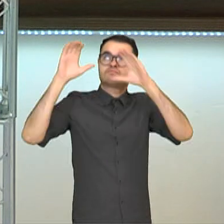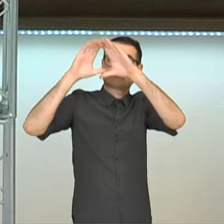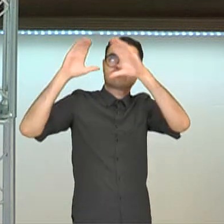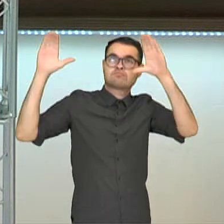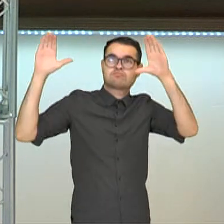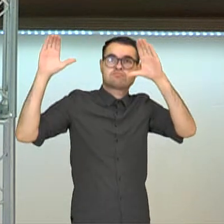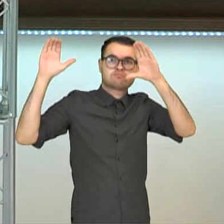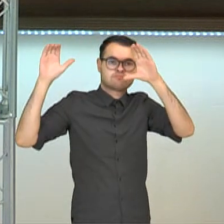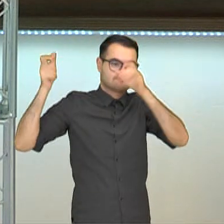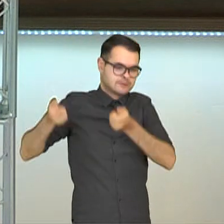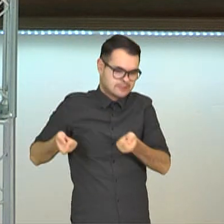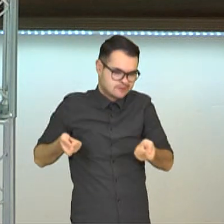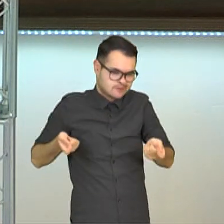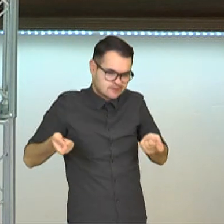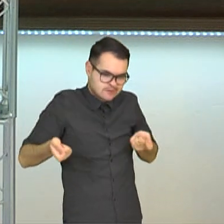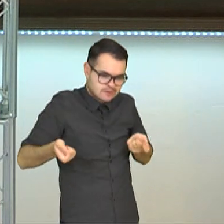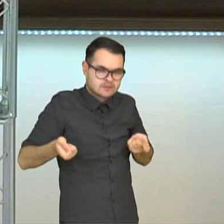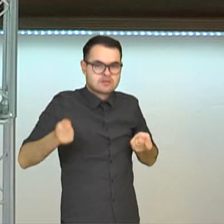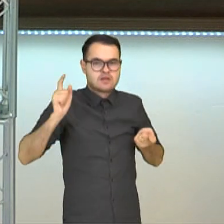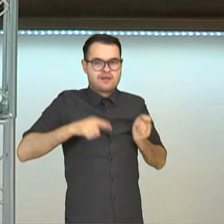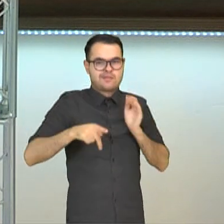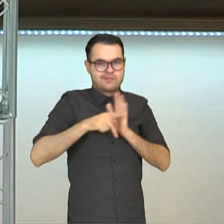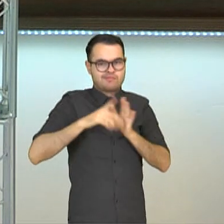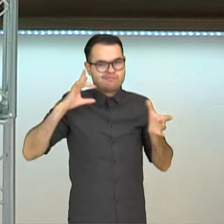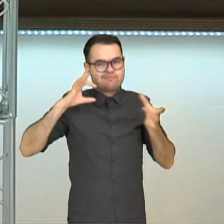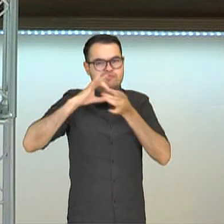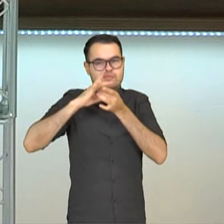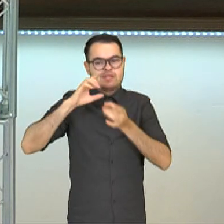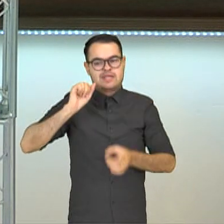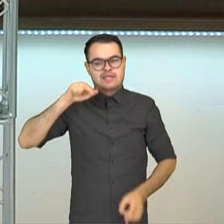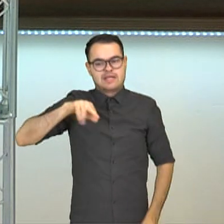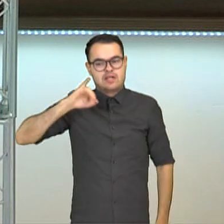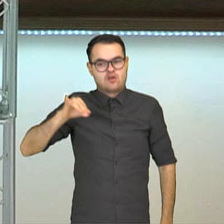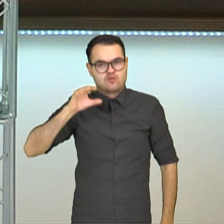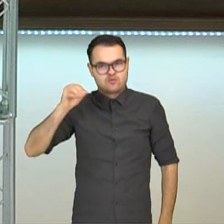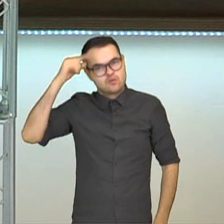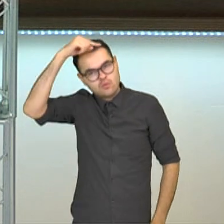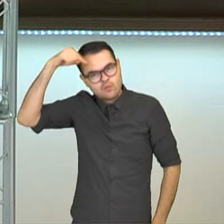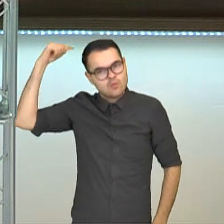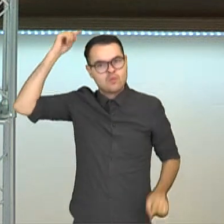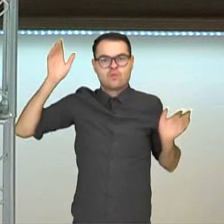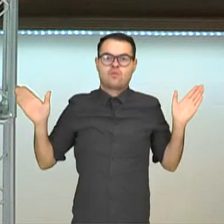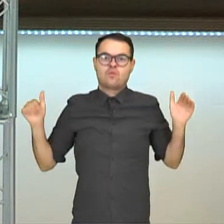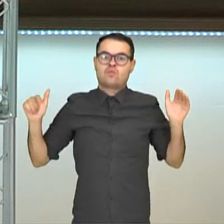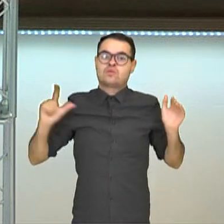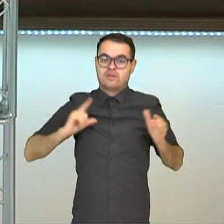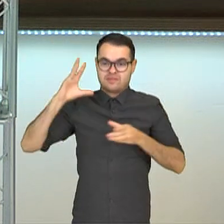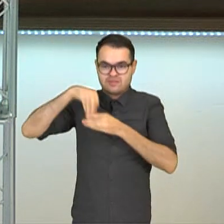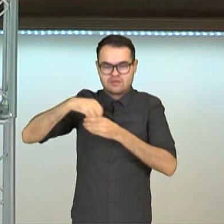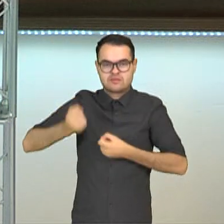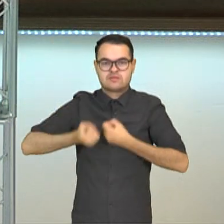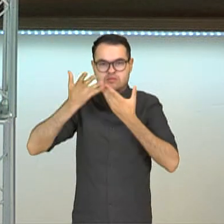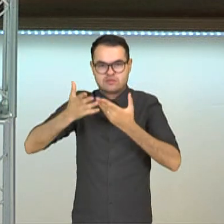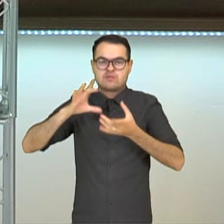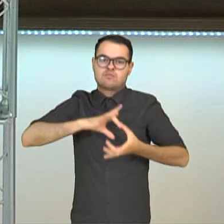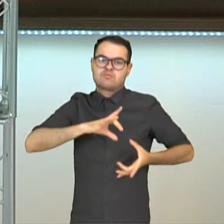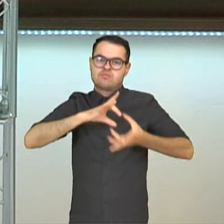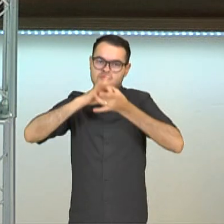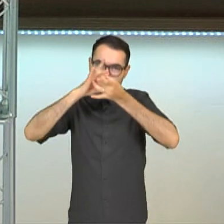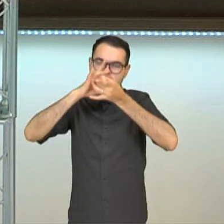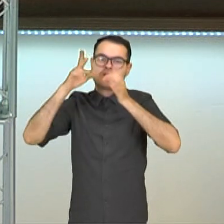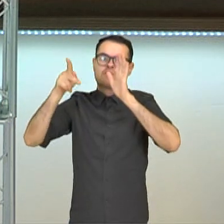Por eu ter uma criatura celestial presente no poema, então logo eu tenho também uma vontade